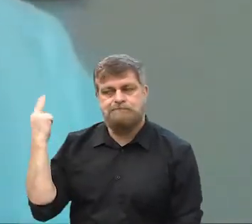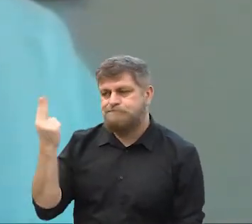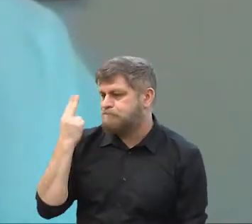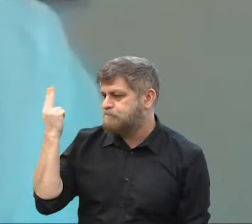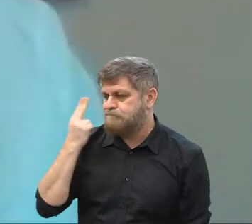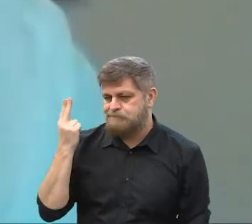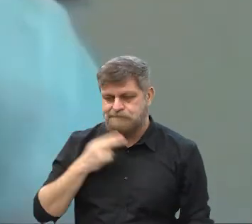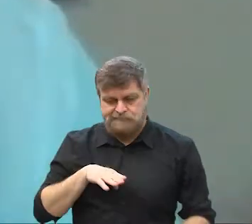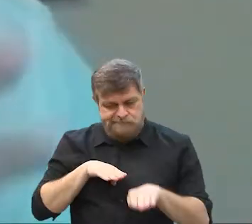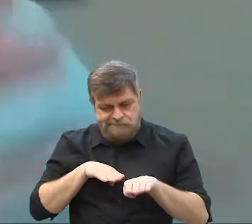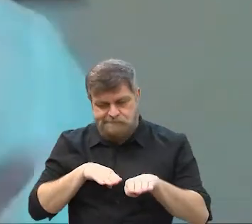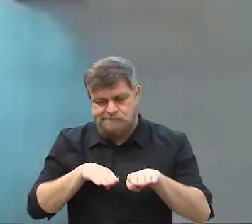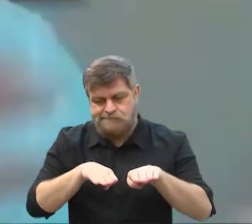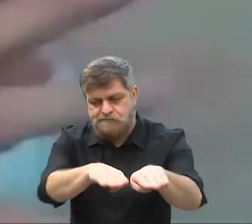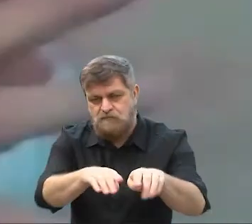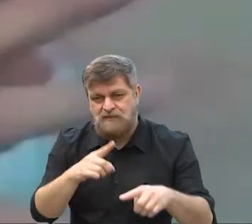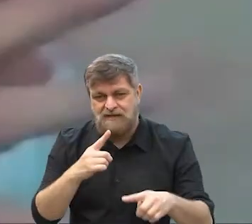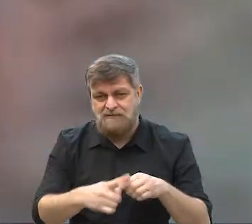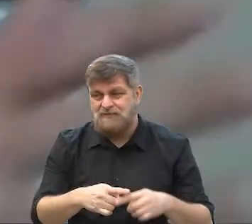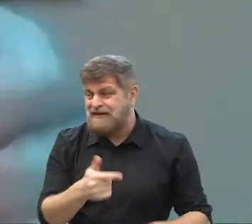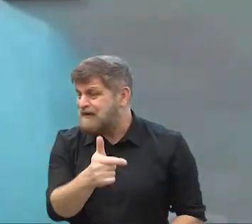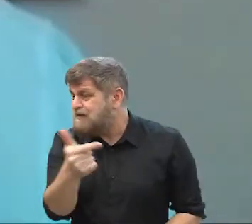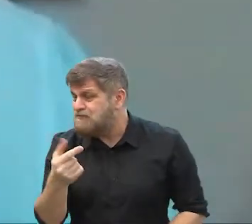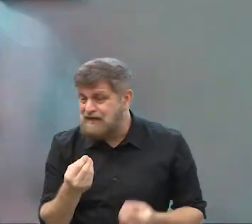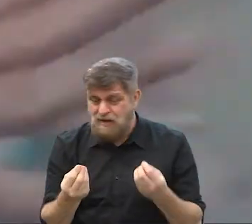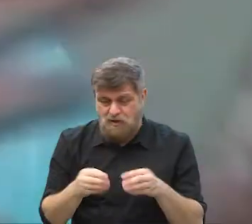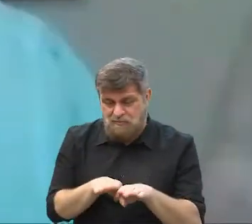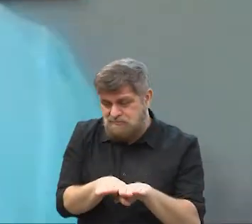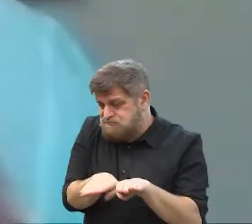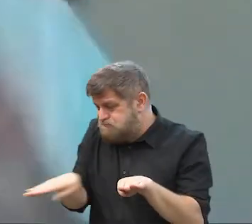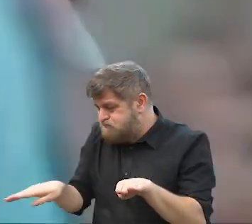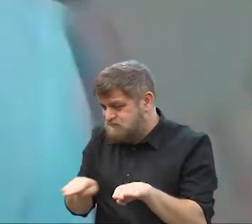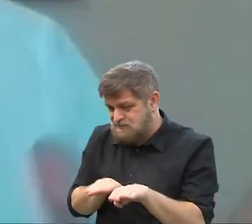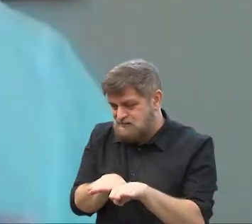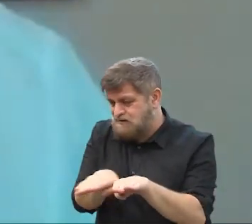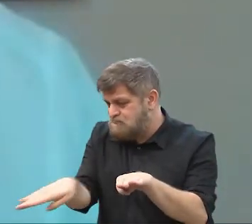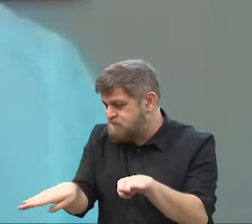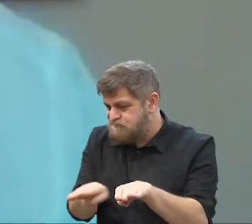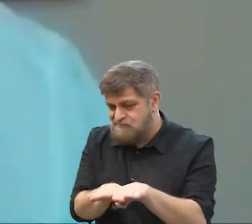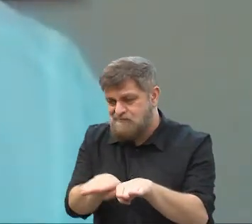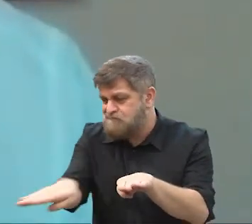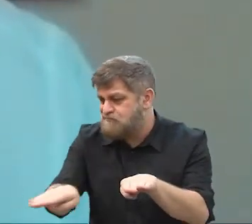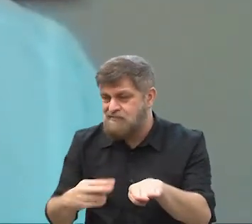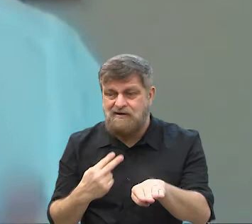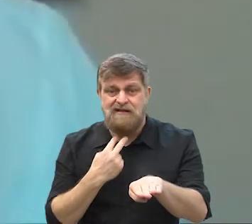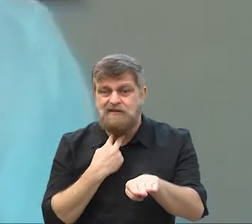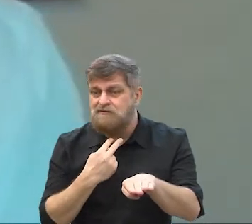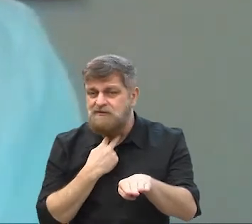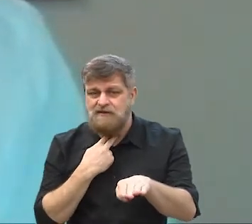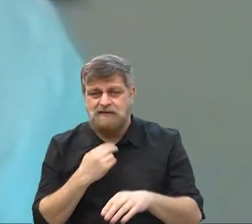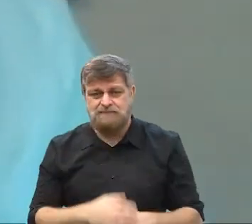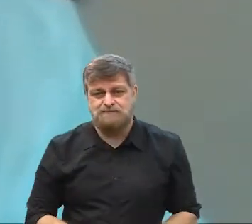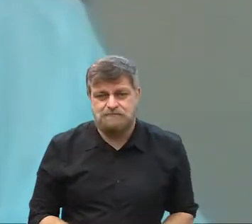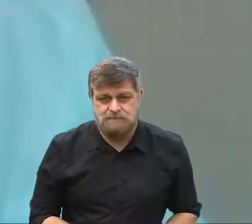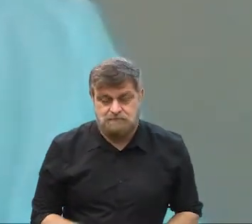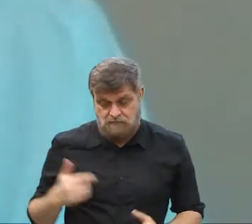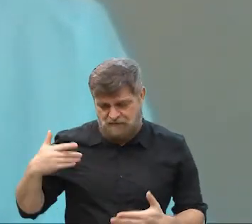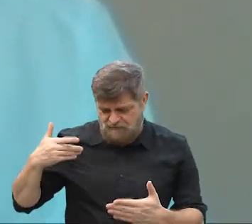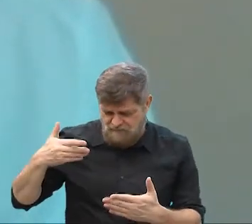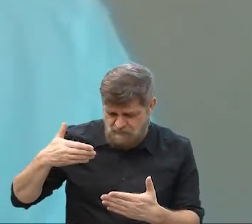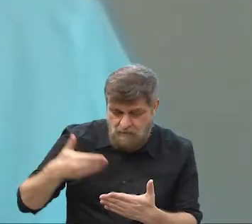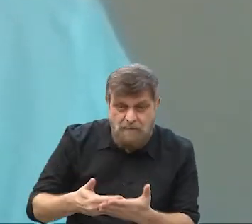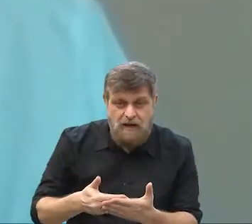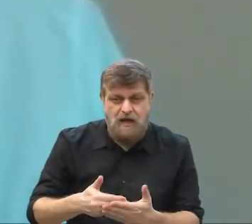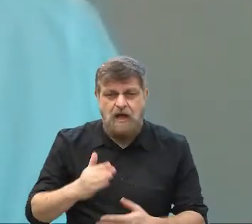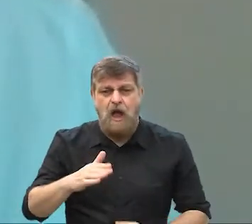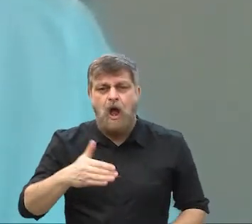mão única, porque não tinha um escapismo para, segundo os técnicos, né? Até que,